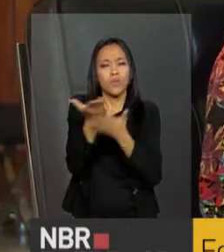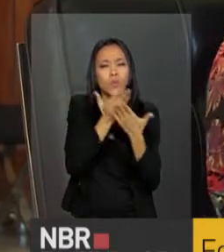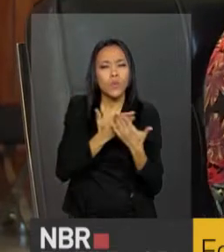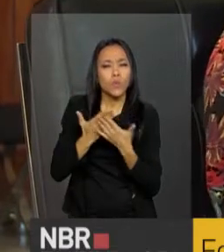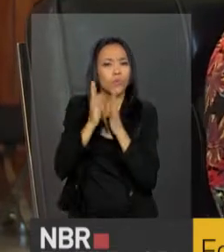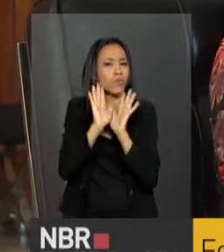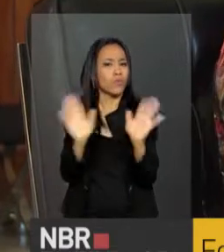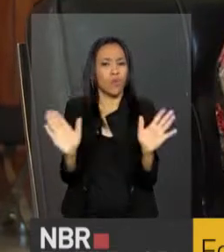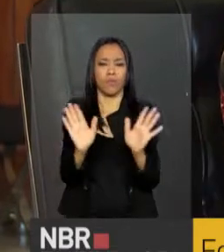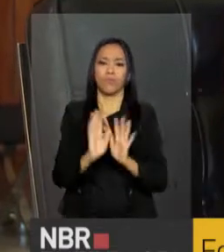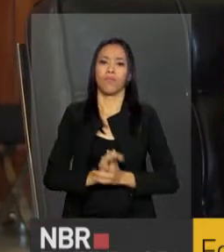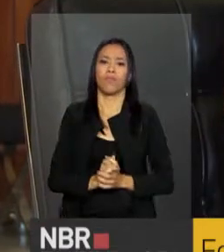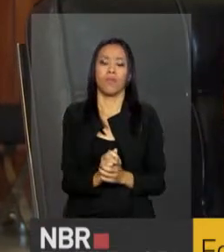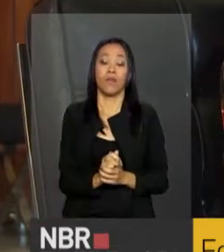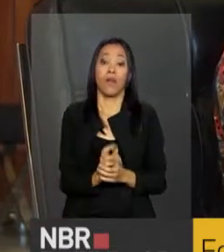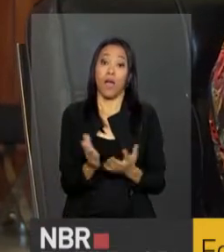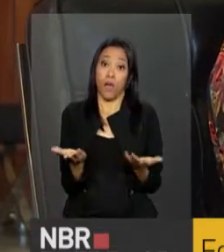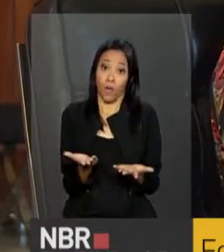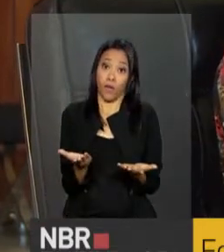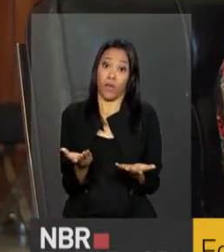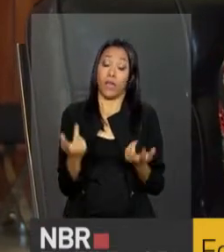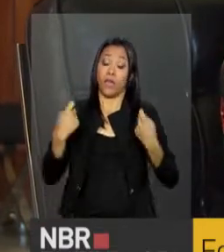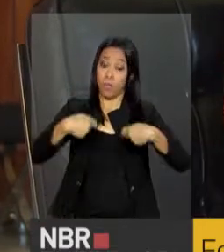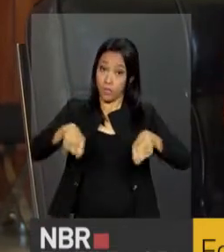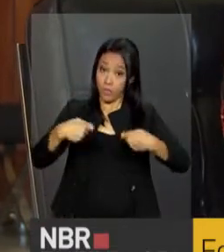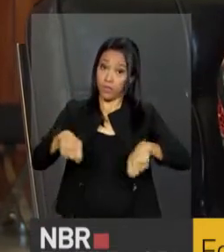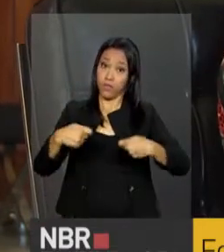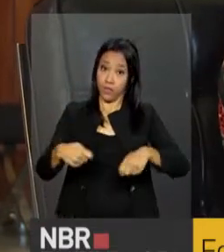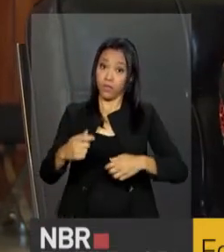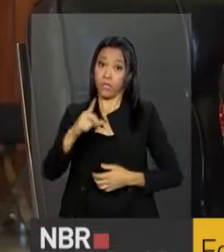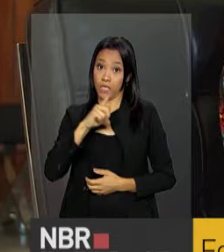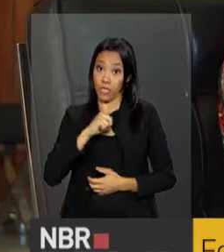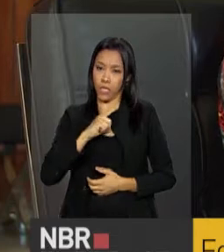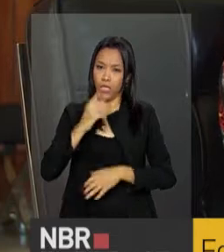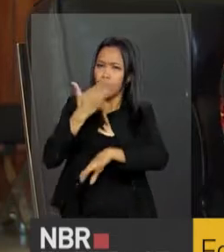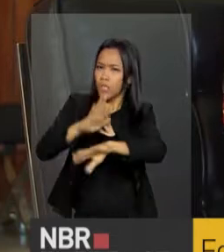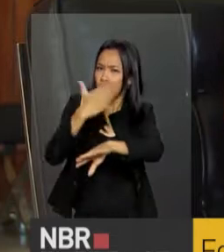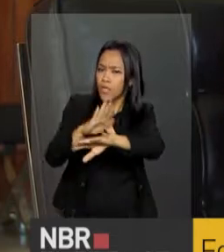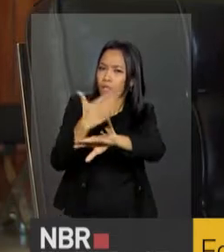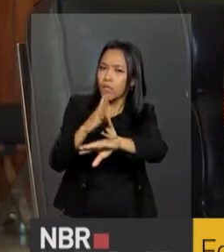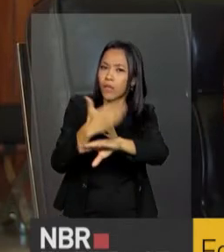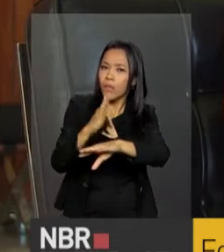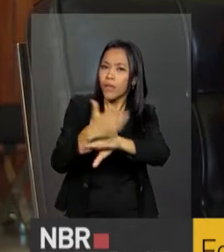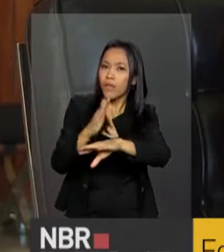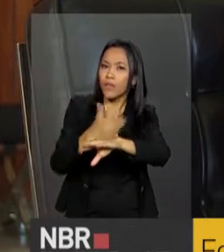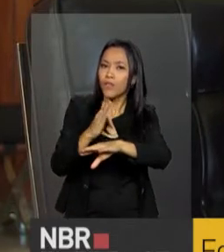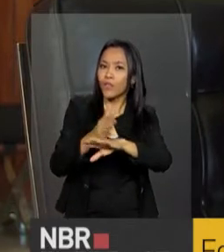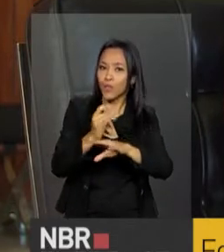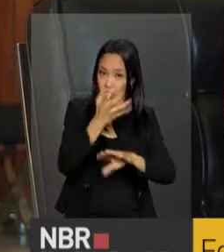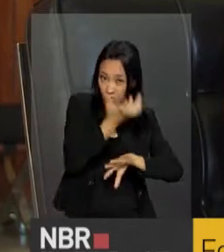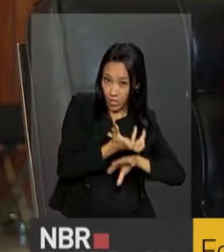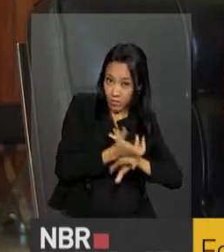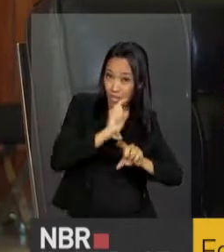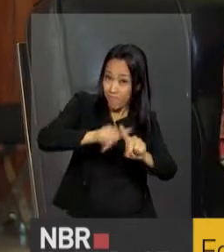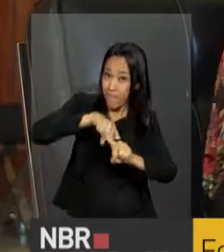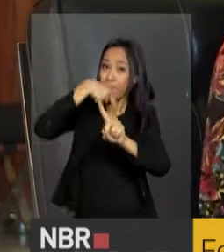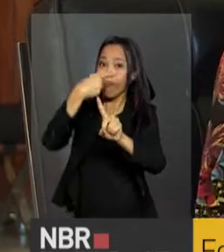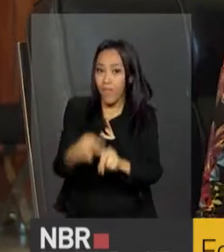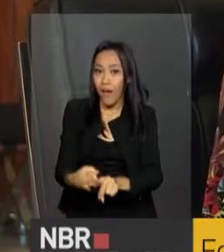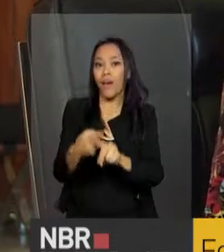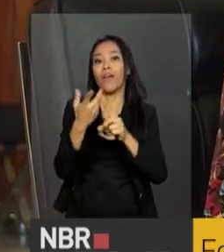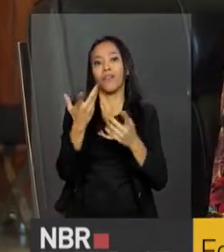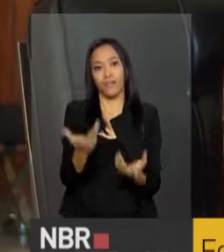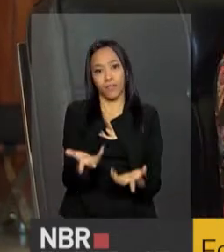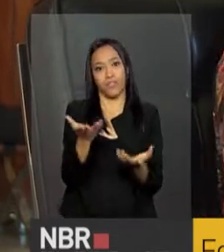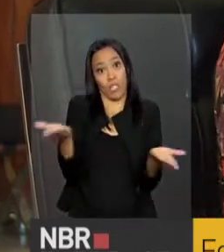acadêmico. É necessário que tenha um treinamento além das disciplinas da graduação, como está